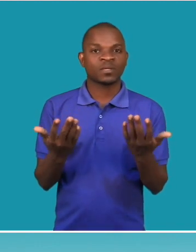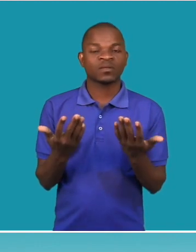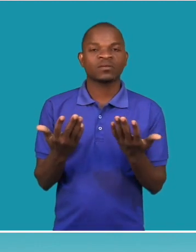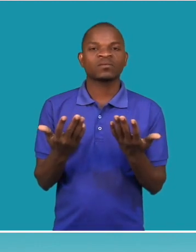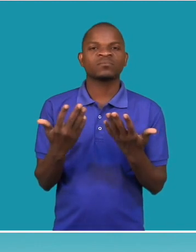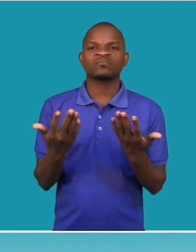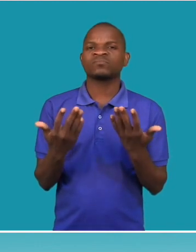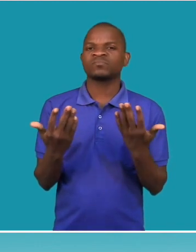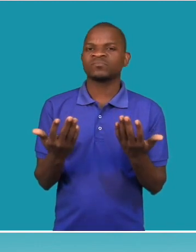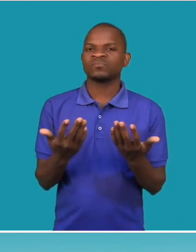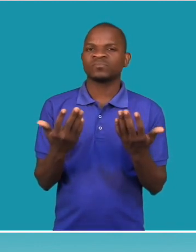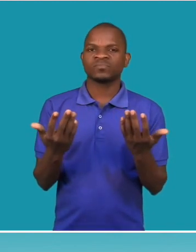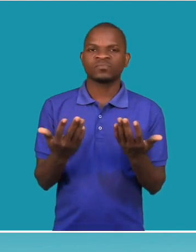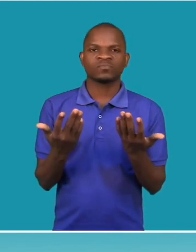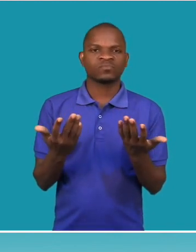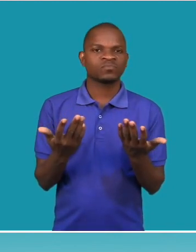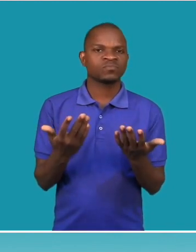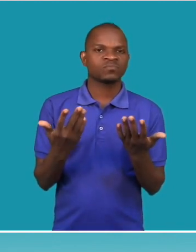E mais o que é?